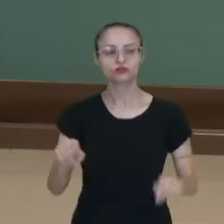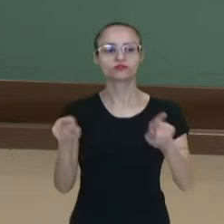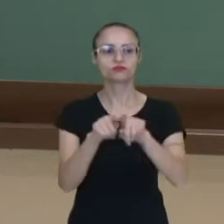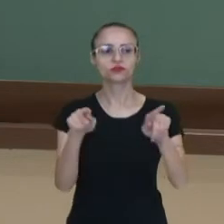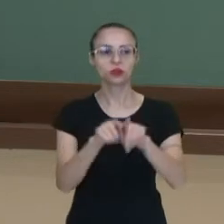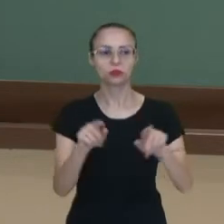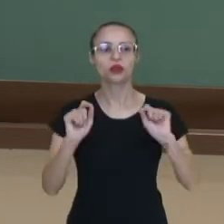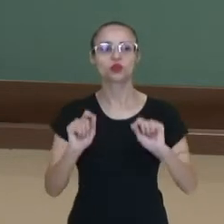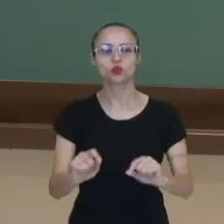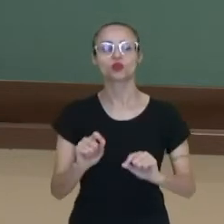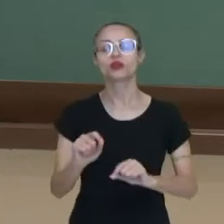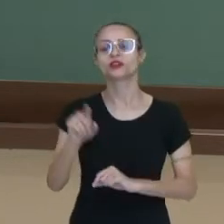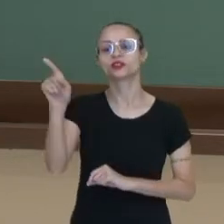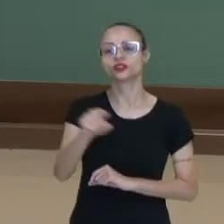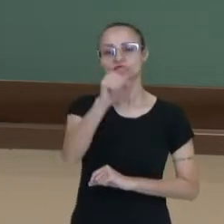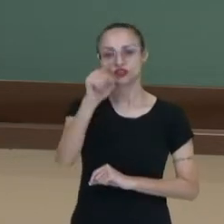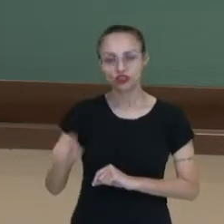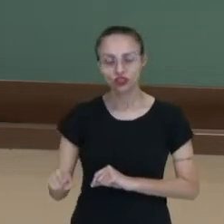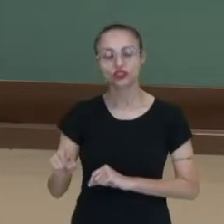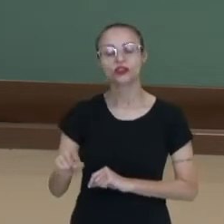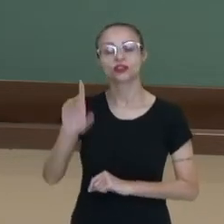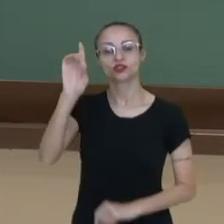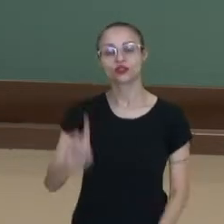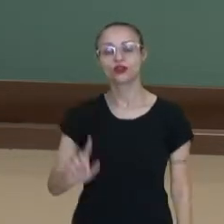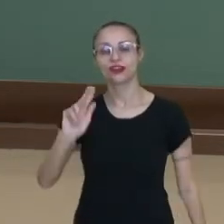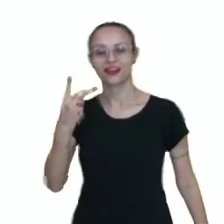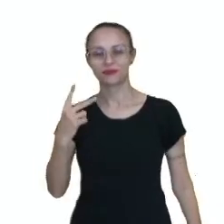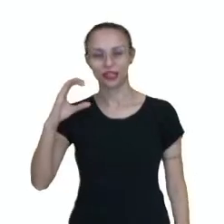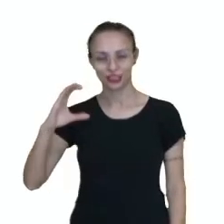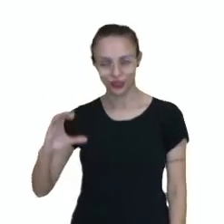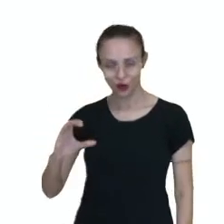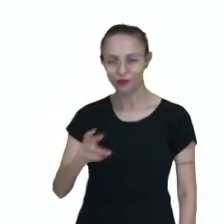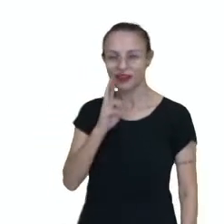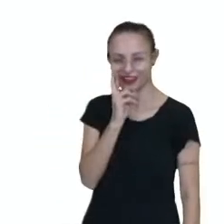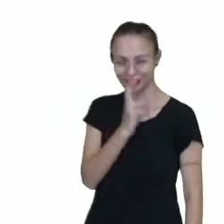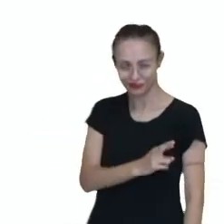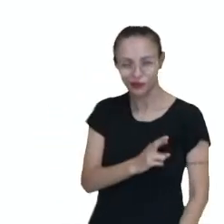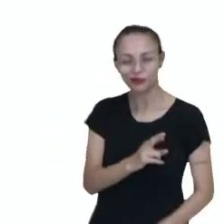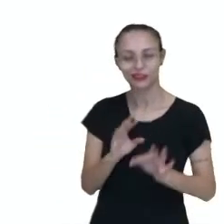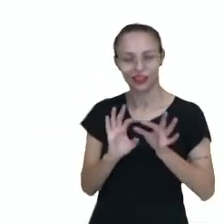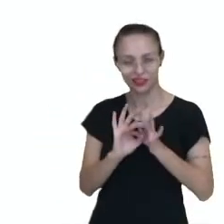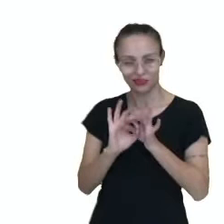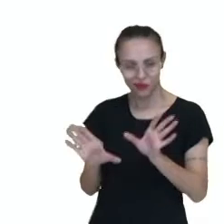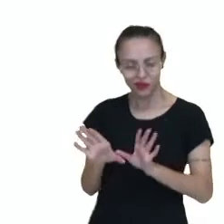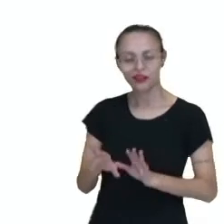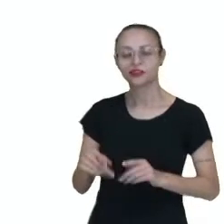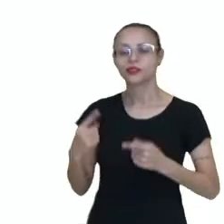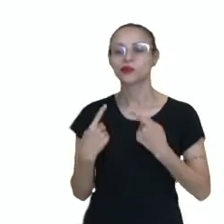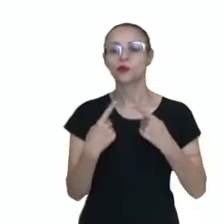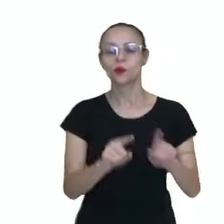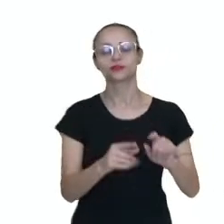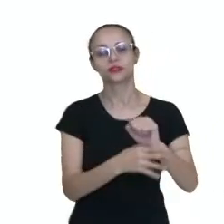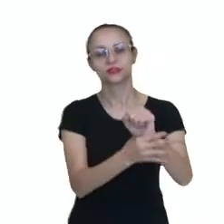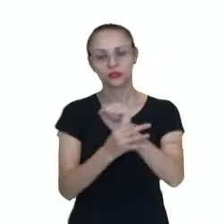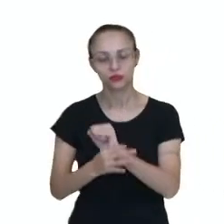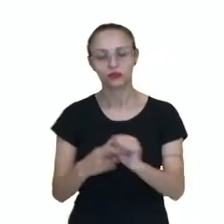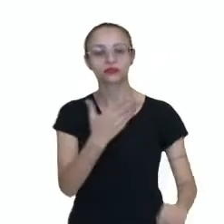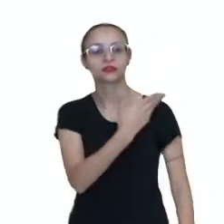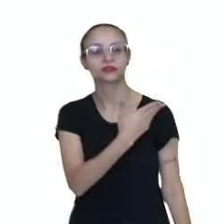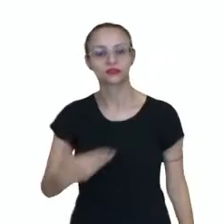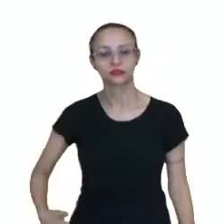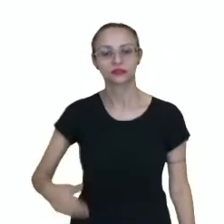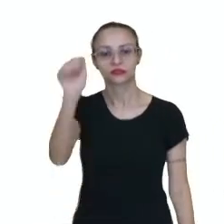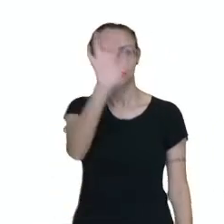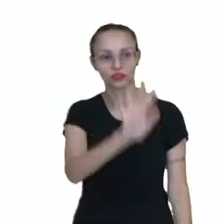também suspender o direito do habeas corpus aos acusados de crime contra a segurança nacional. Esse